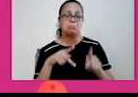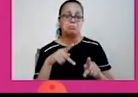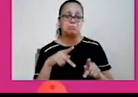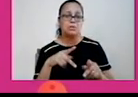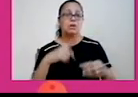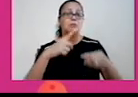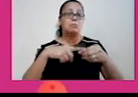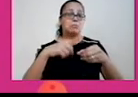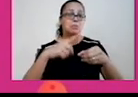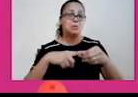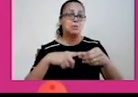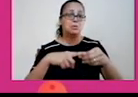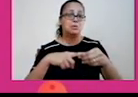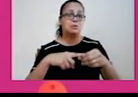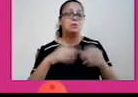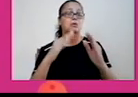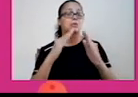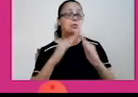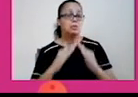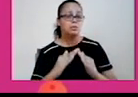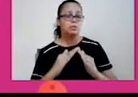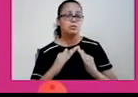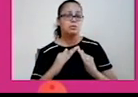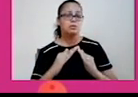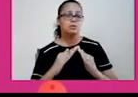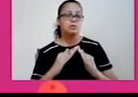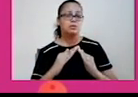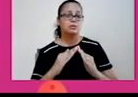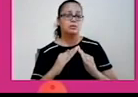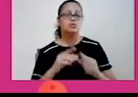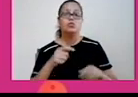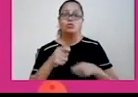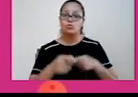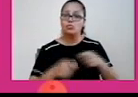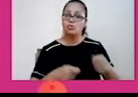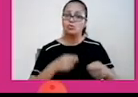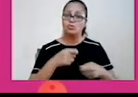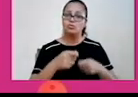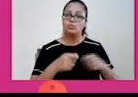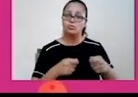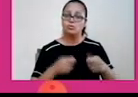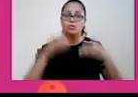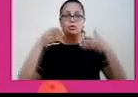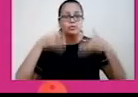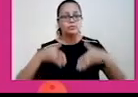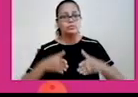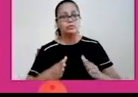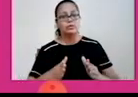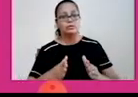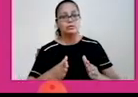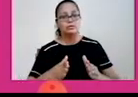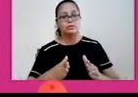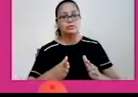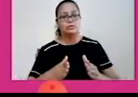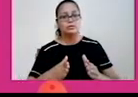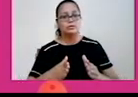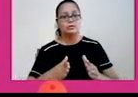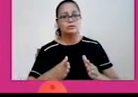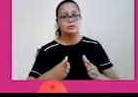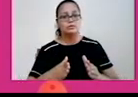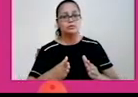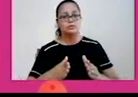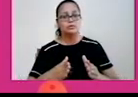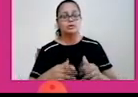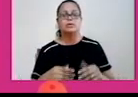centros urbanos. Isso propiciou o controle de natalidade, porque as pessoas começam a ter acesso